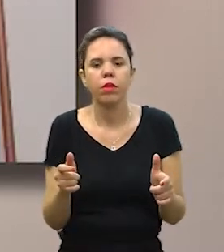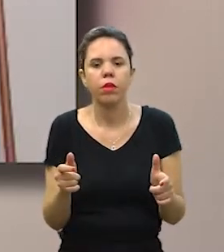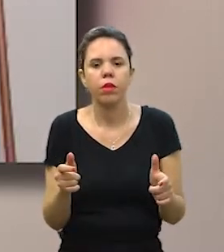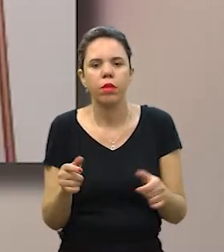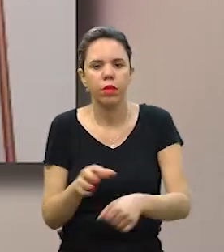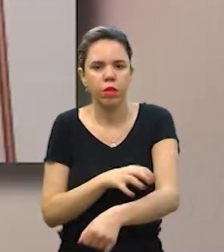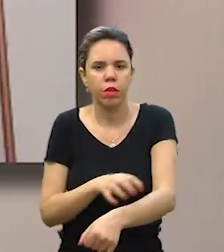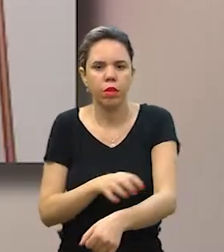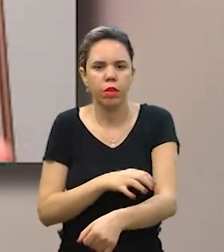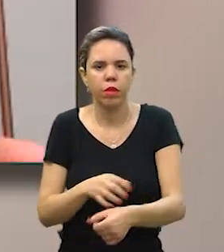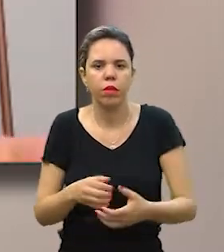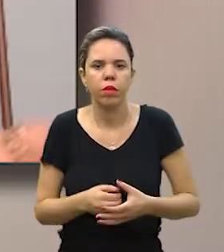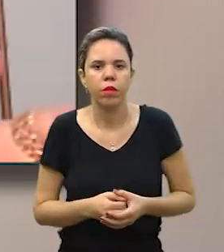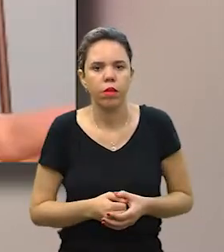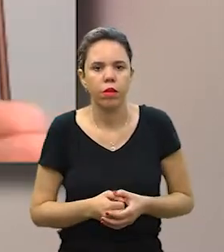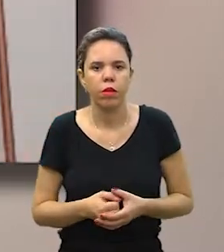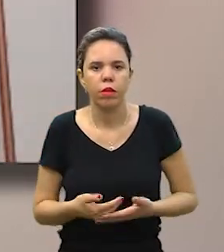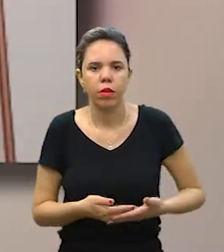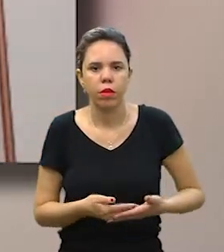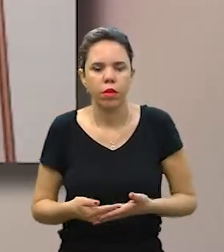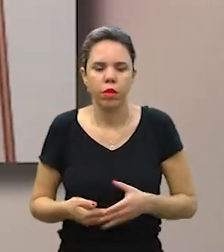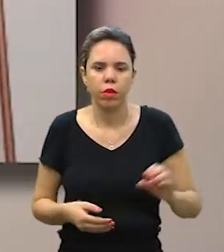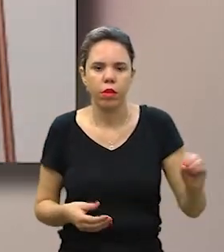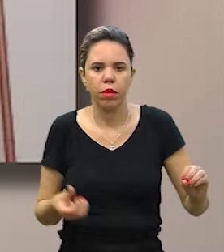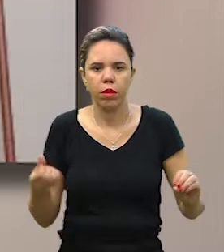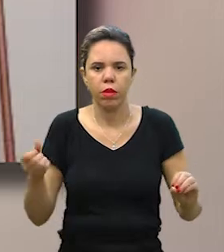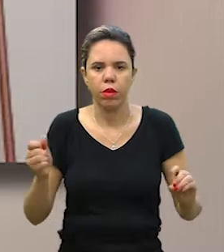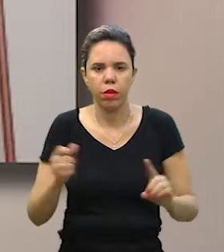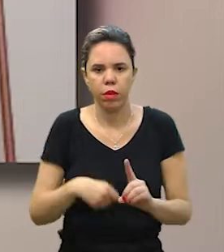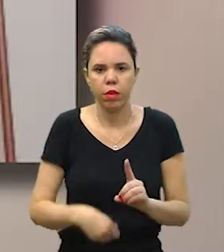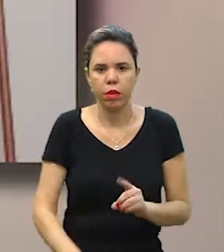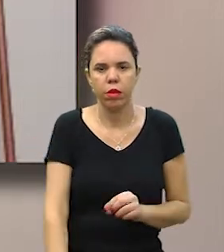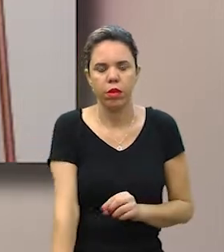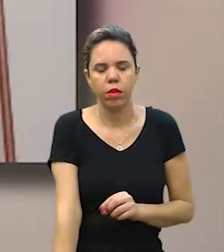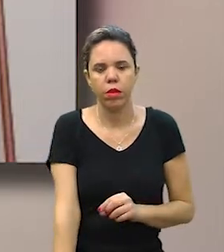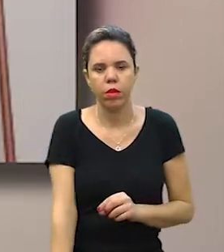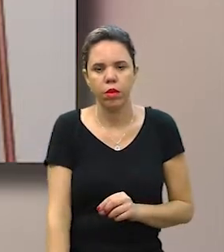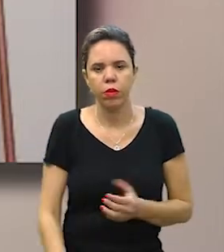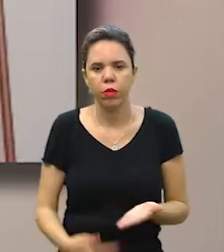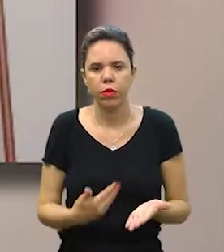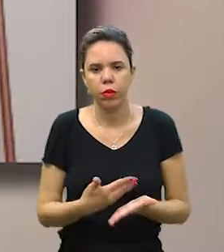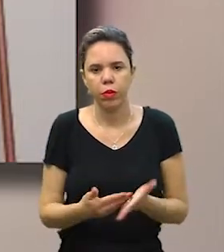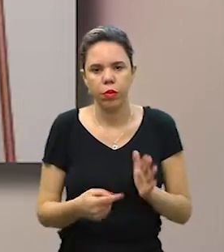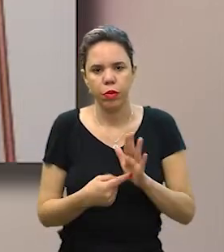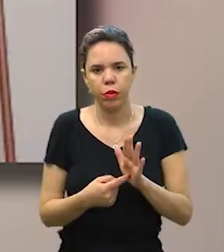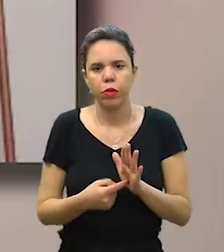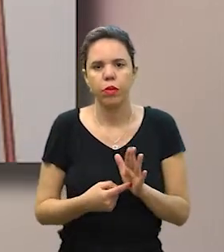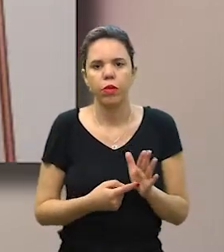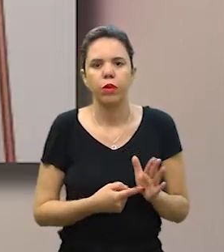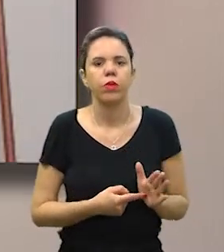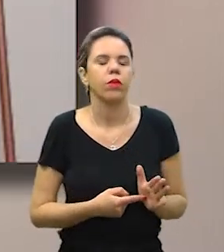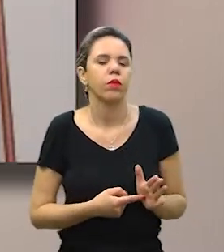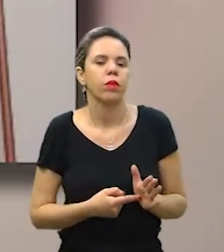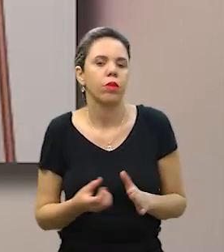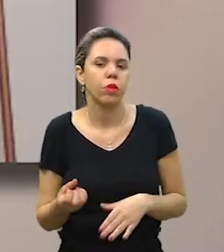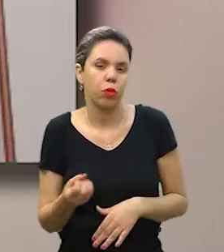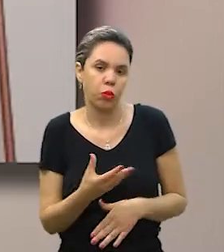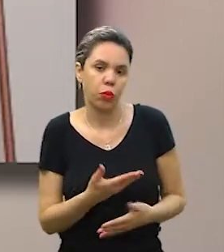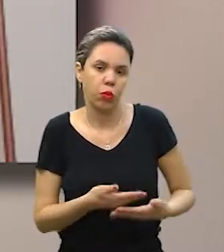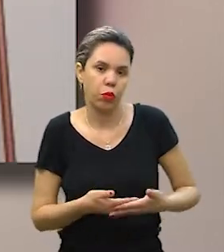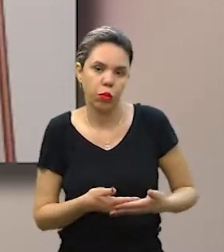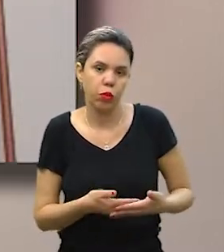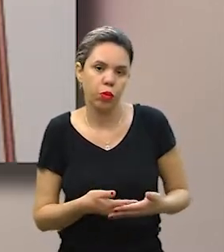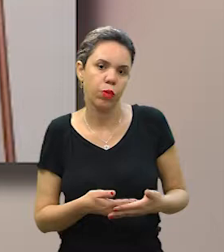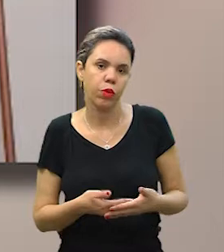das alergias em bebês de 0 a 6 meses, que começam a manifestar tão cedo, ela está